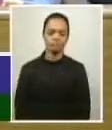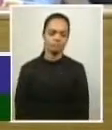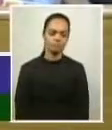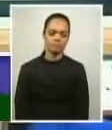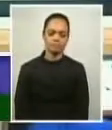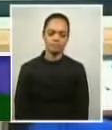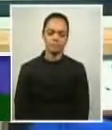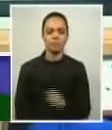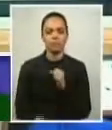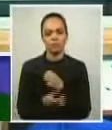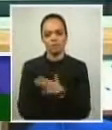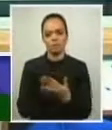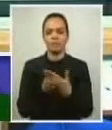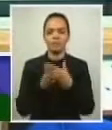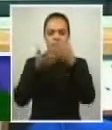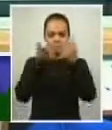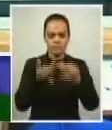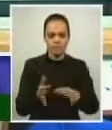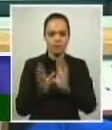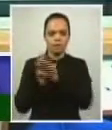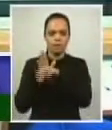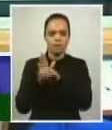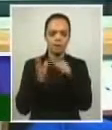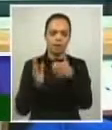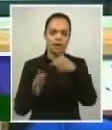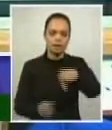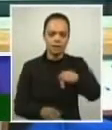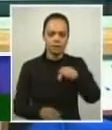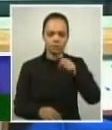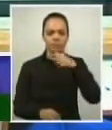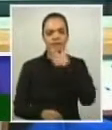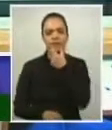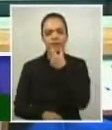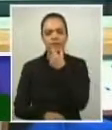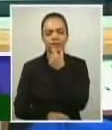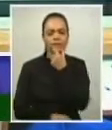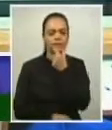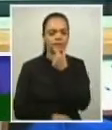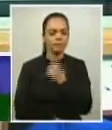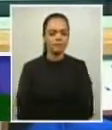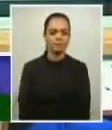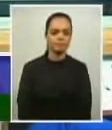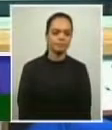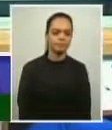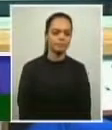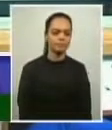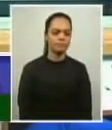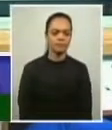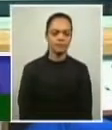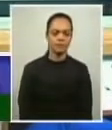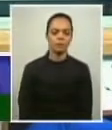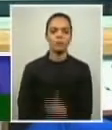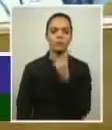Oi para o século 17 na Inglaterra e a é um